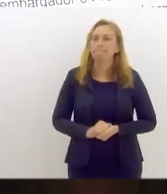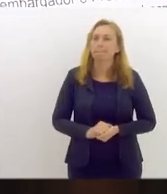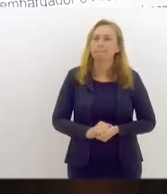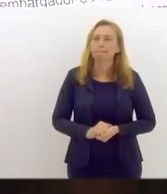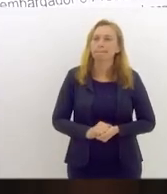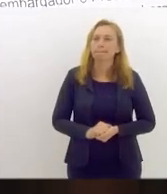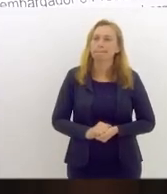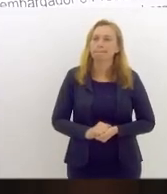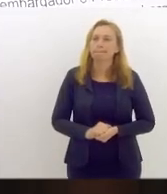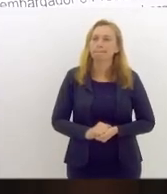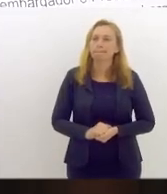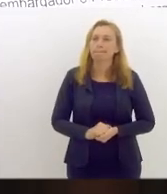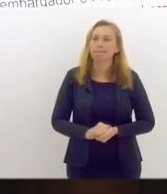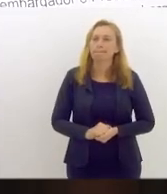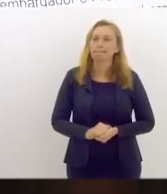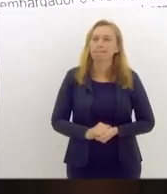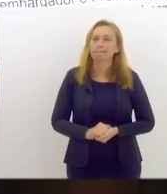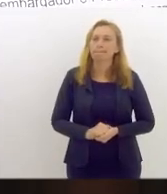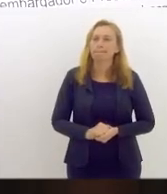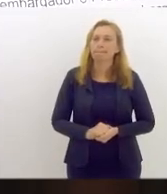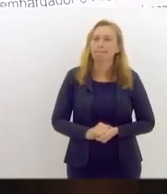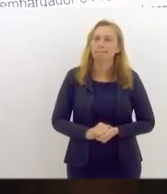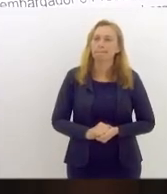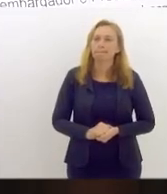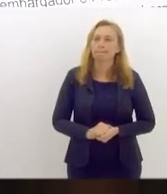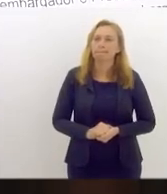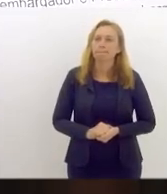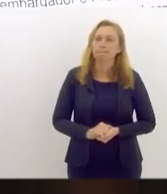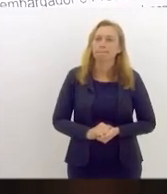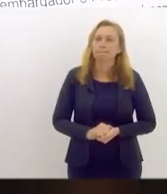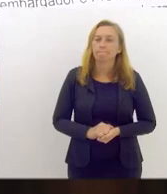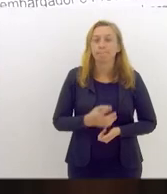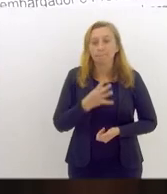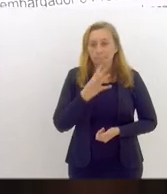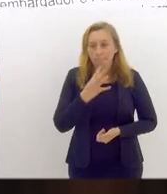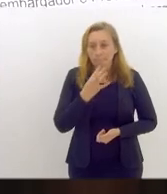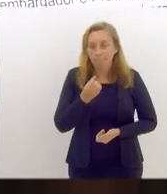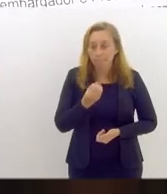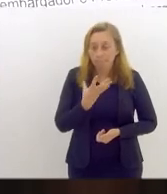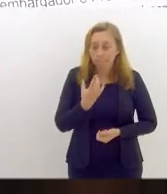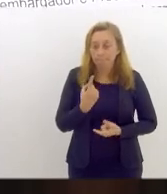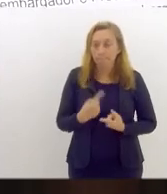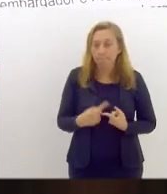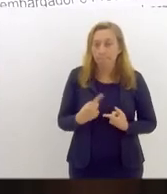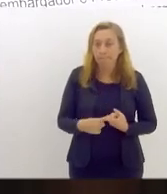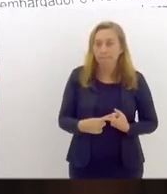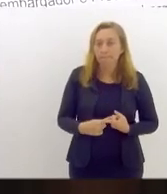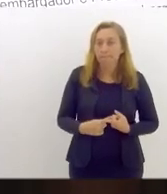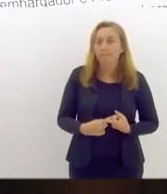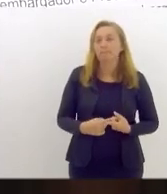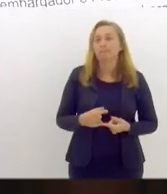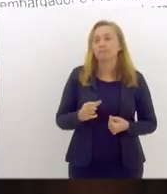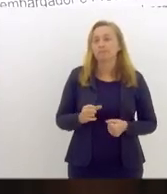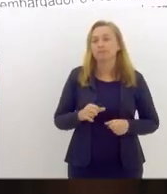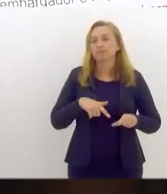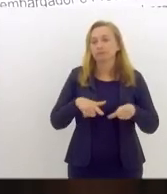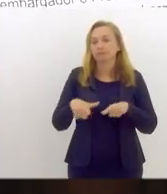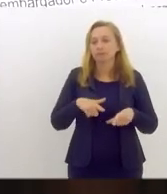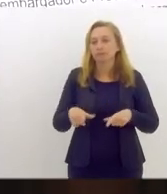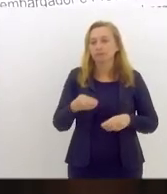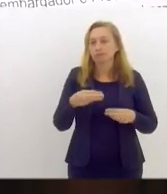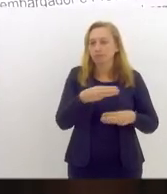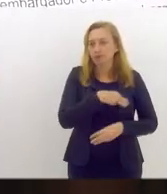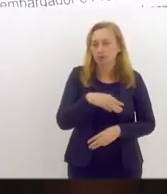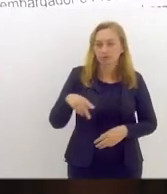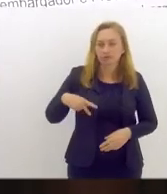eu acabei conhecendo muito bem porque exercia a função do ministério público